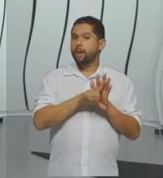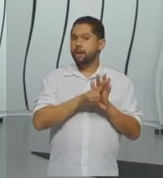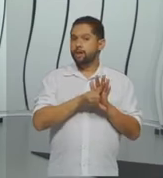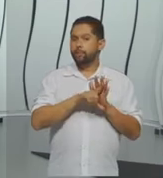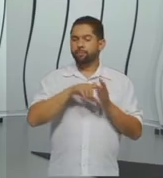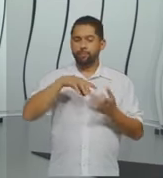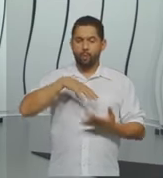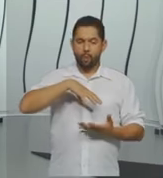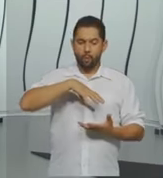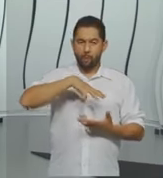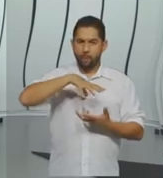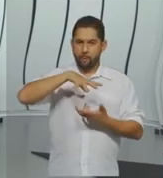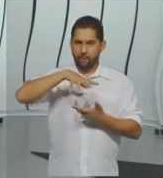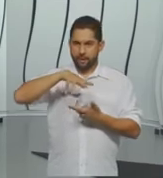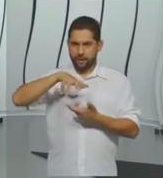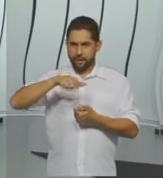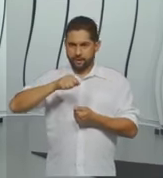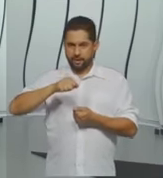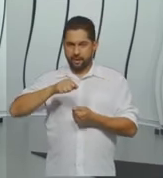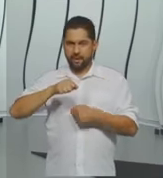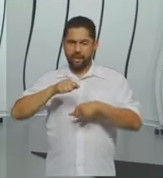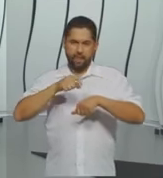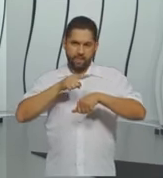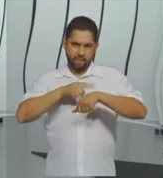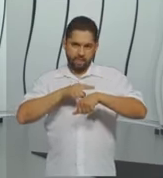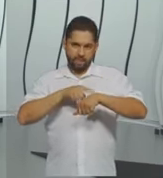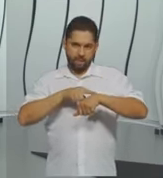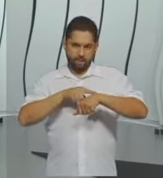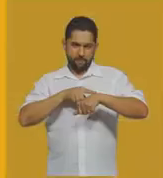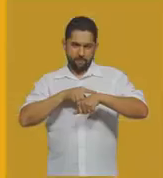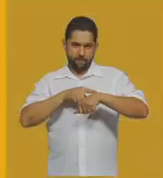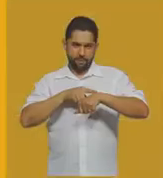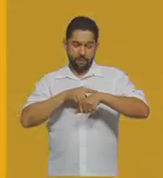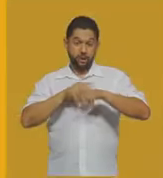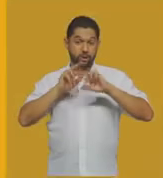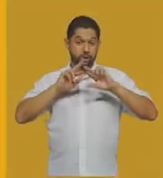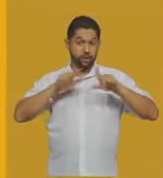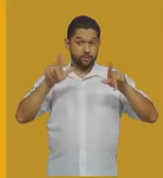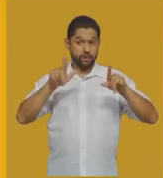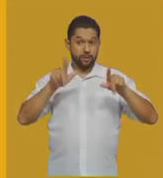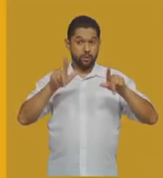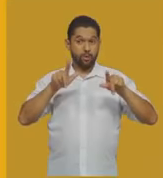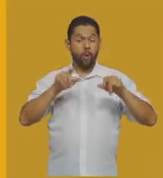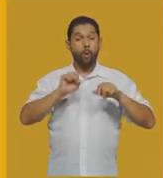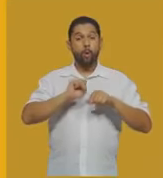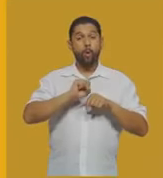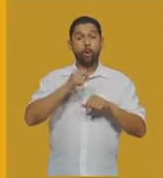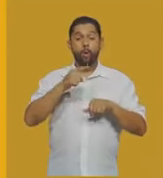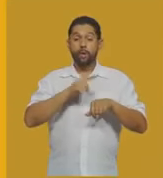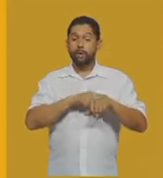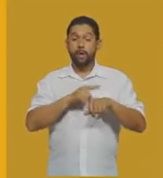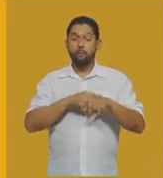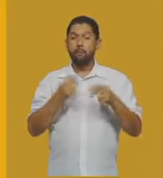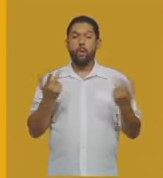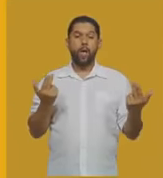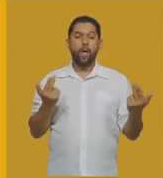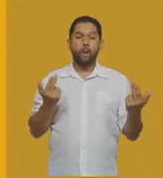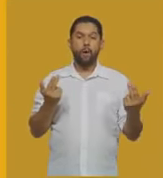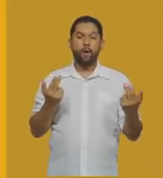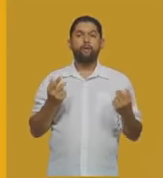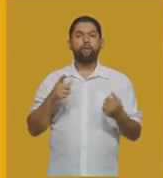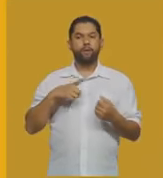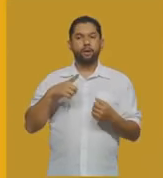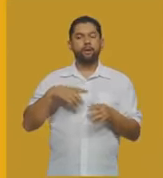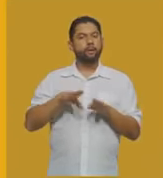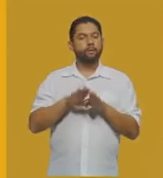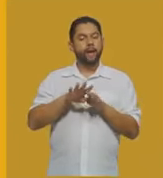planeta em intervalos de tempos iguais vai varrer no espaço áreas